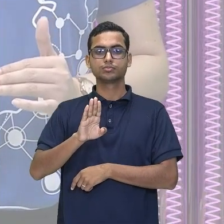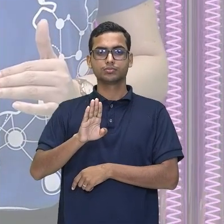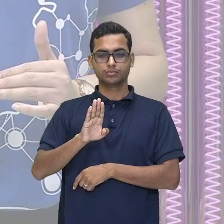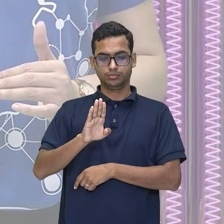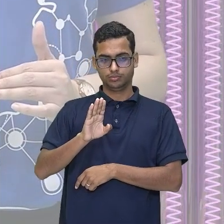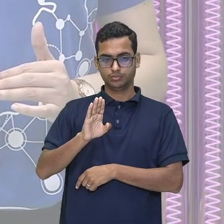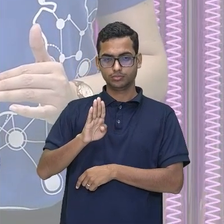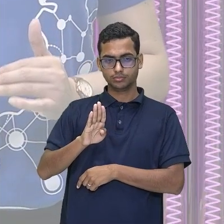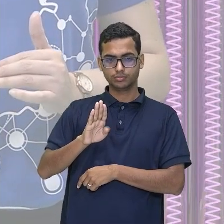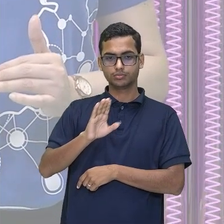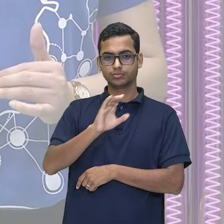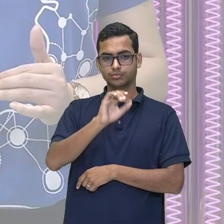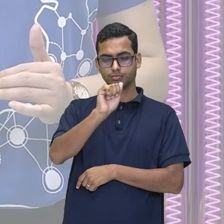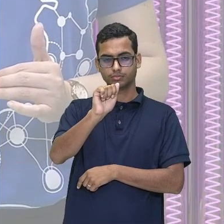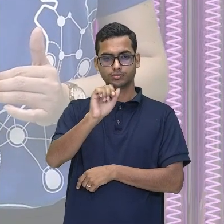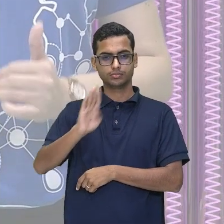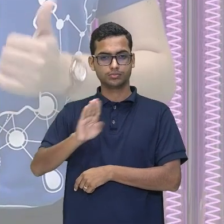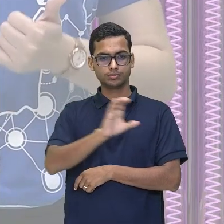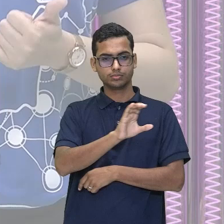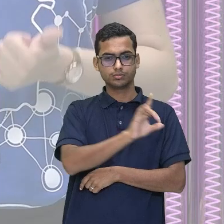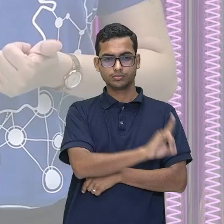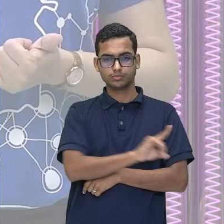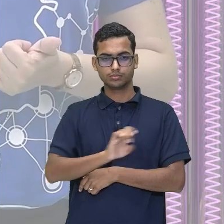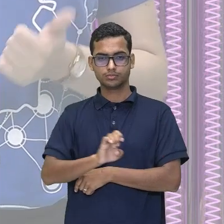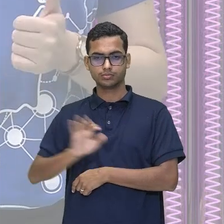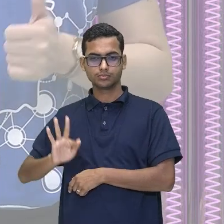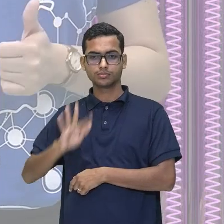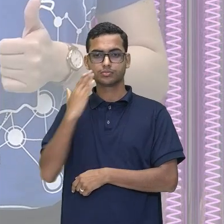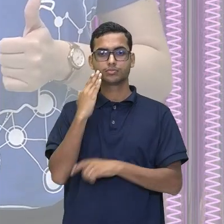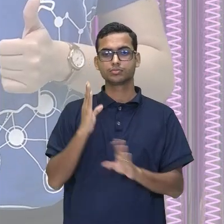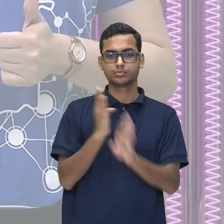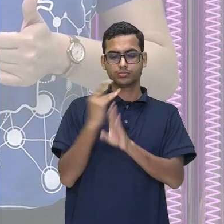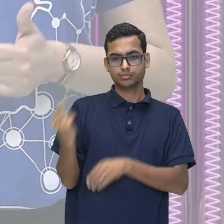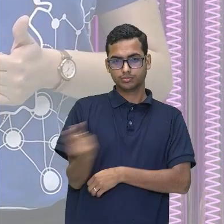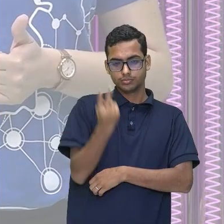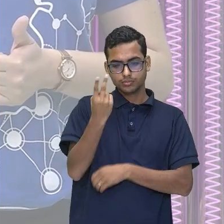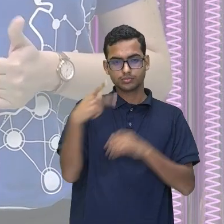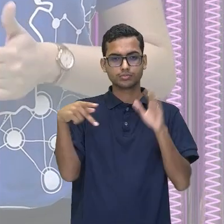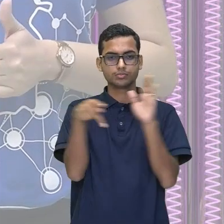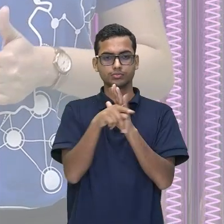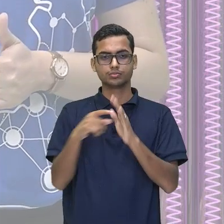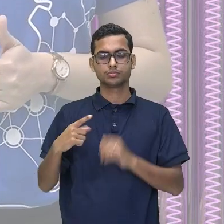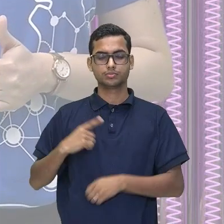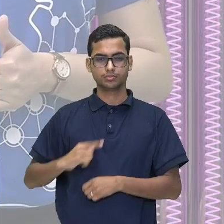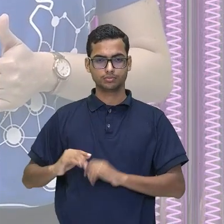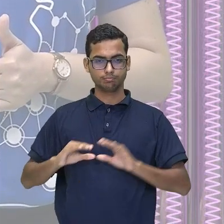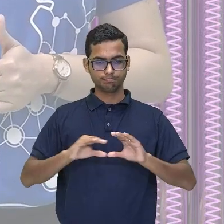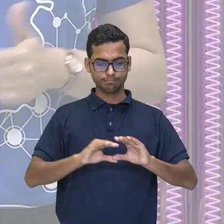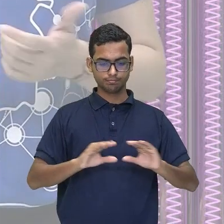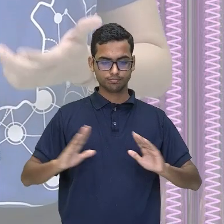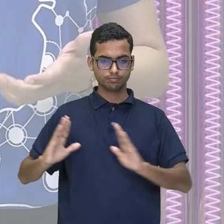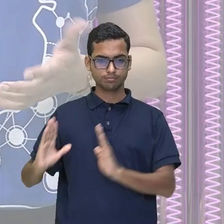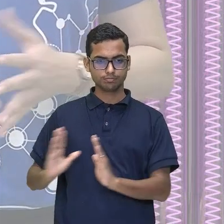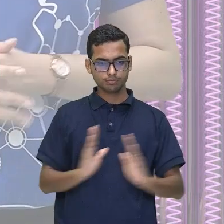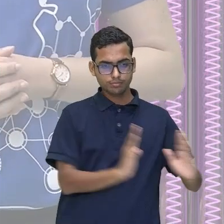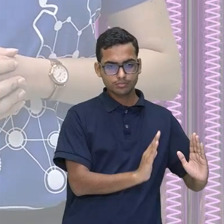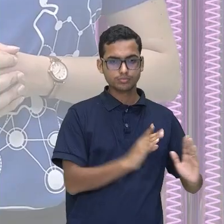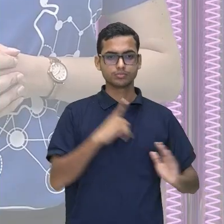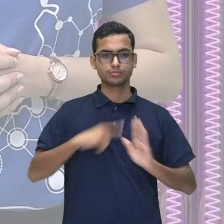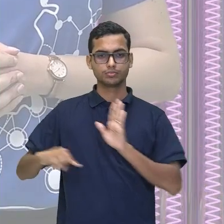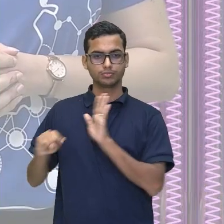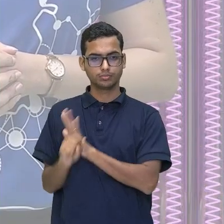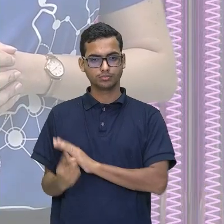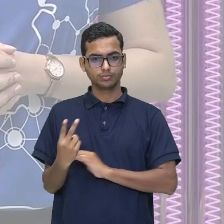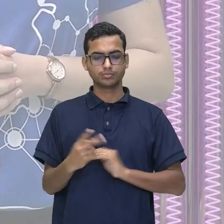E embaixo dessa pirâmide nós temos os valores menos 2, mais 3, menos 1 e menos 4. Como que a gente